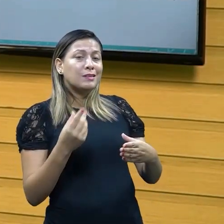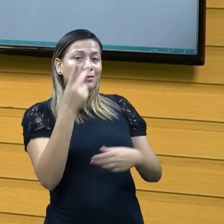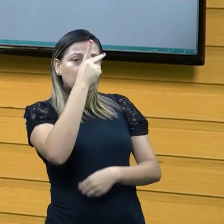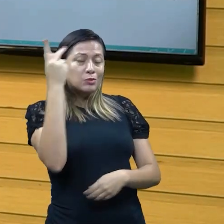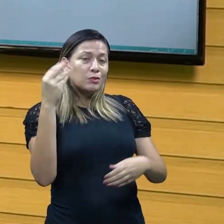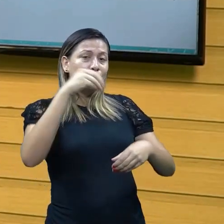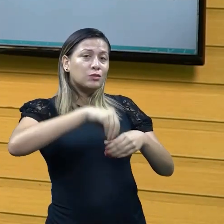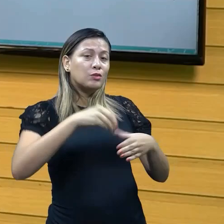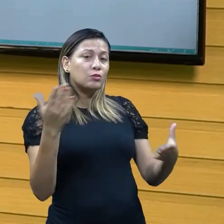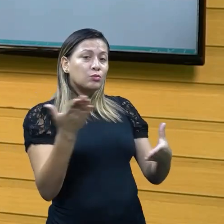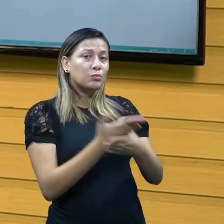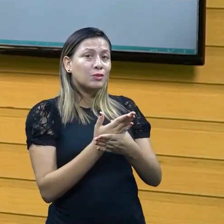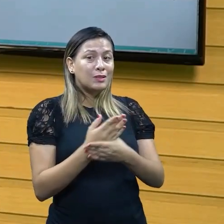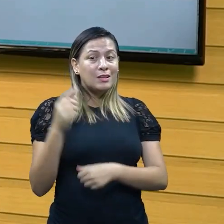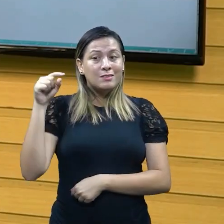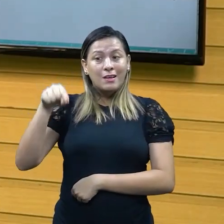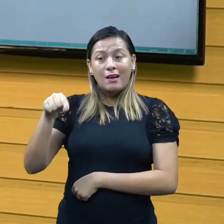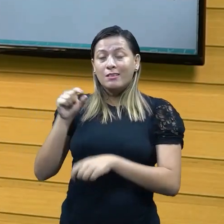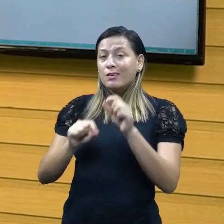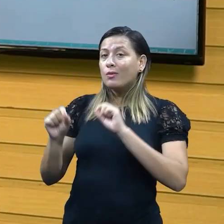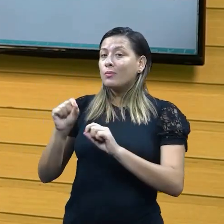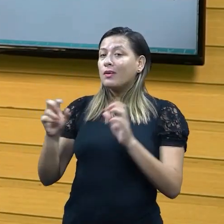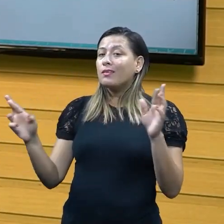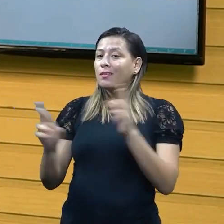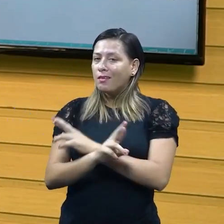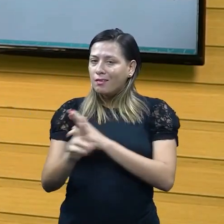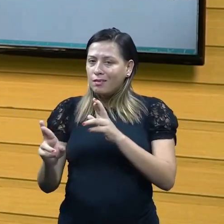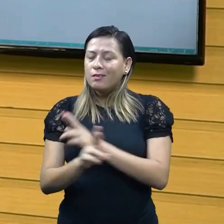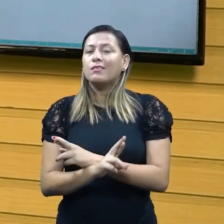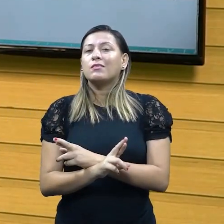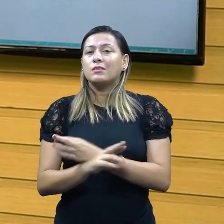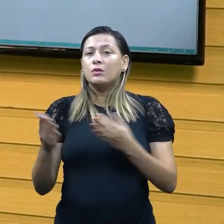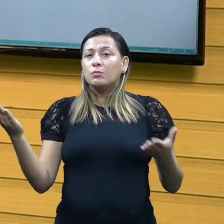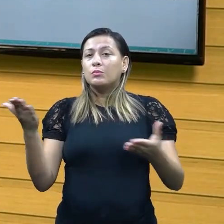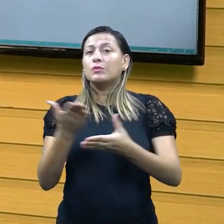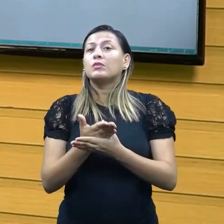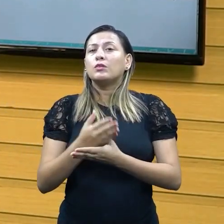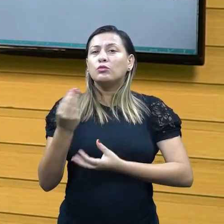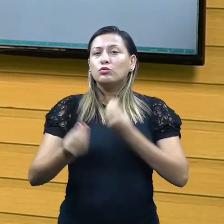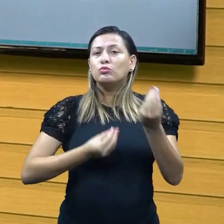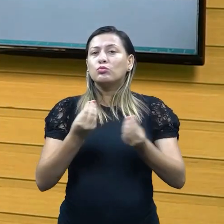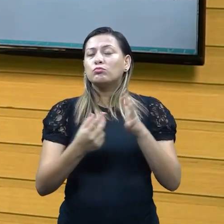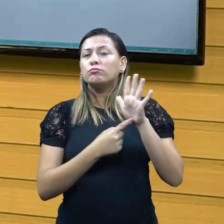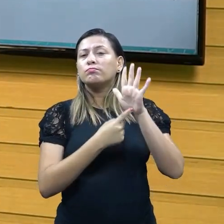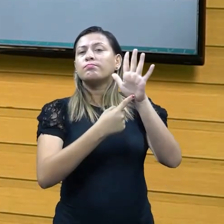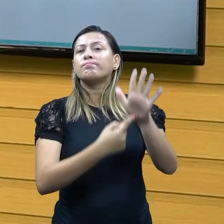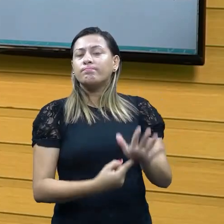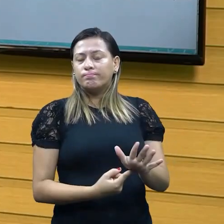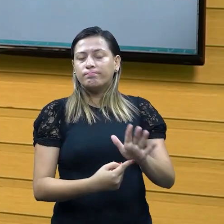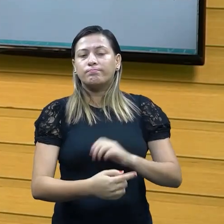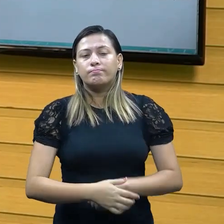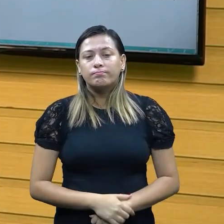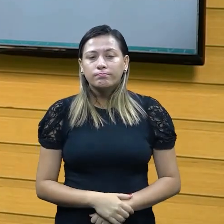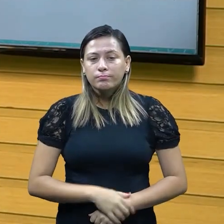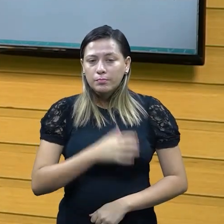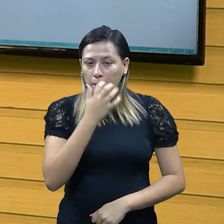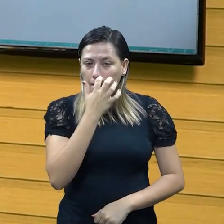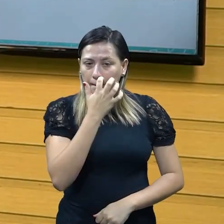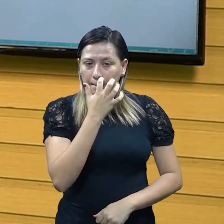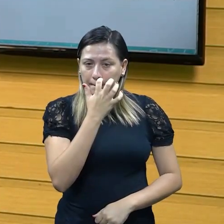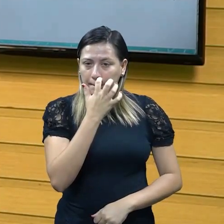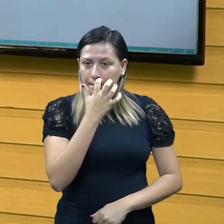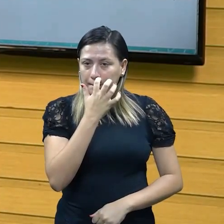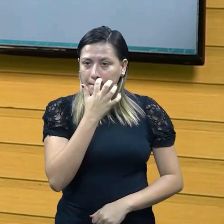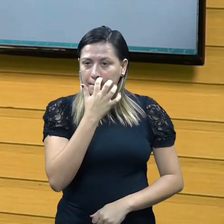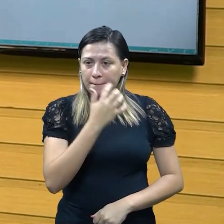Ele fala da relação processual em si, como ela se manifesta, como ela se consubstancia, né?